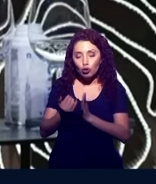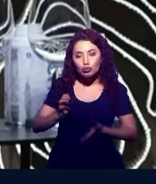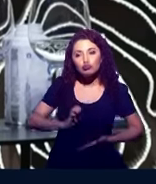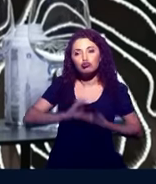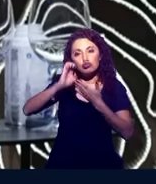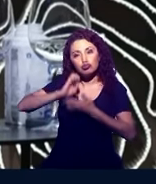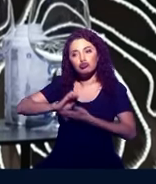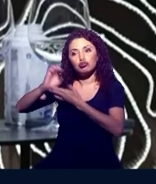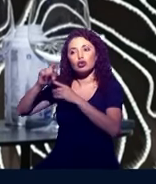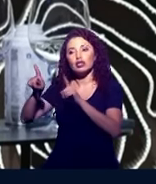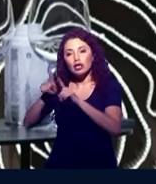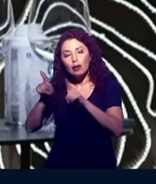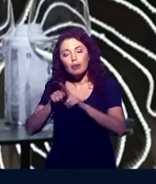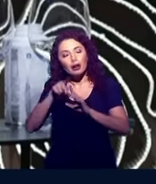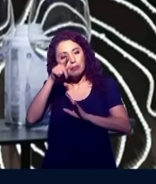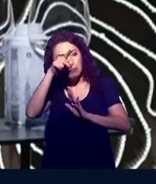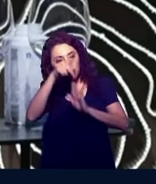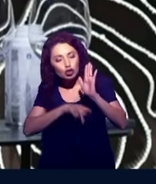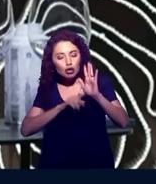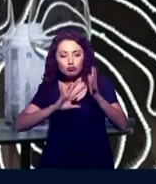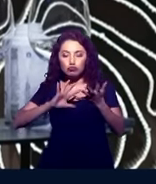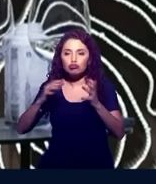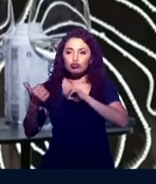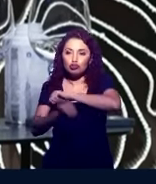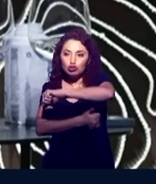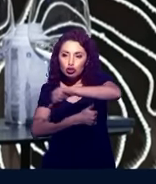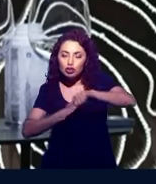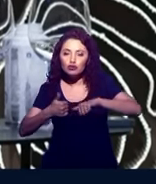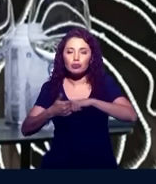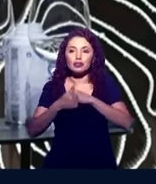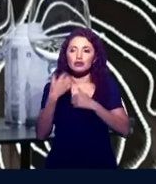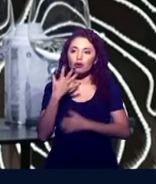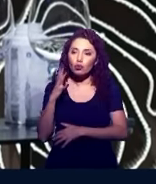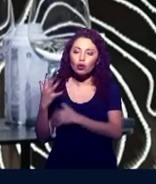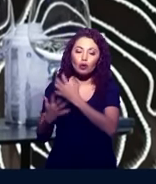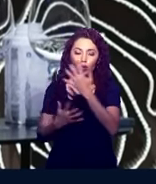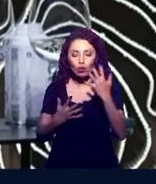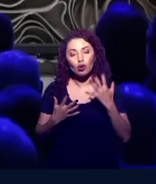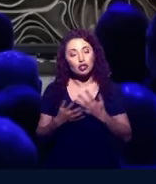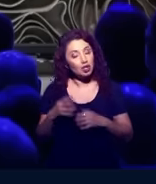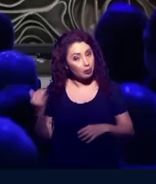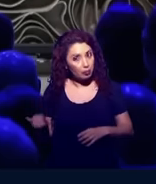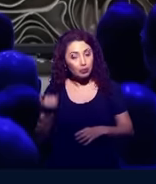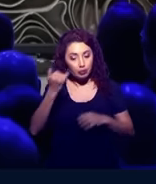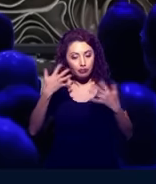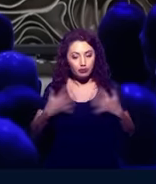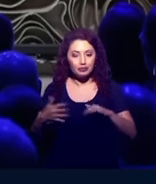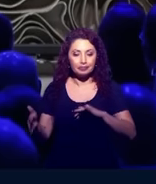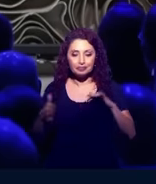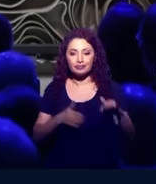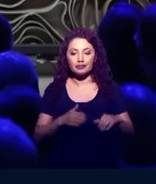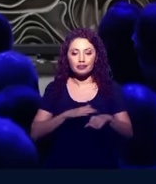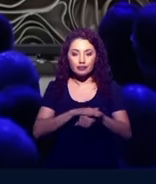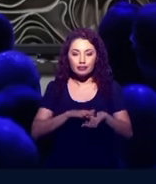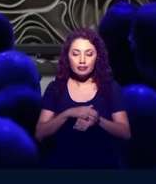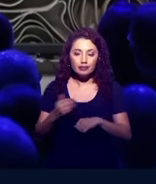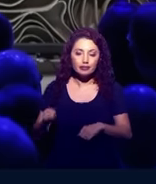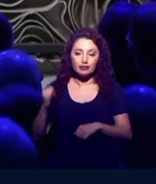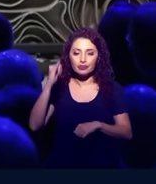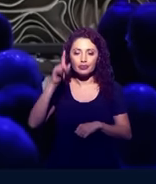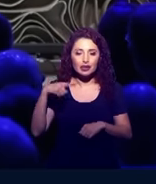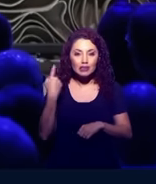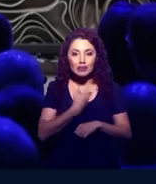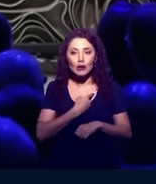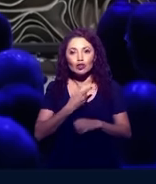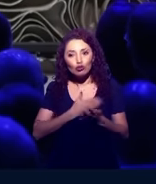de transformação ecológica eles são fatores essenciais vamos conversar um pouquinho de inflação a gente começou o ano o mercado esperando a